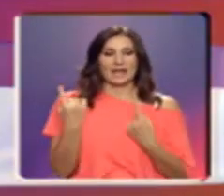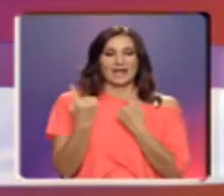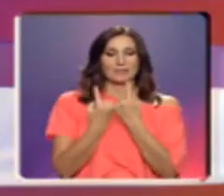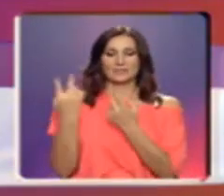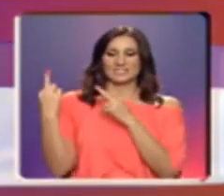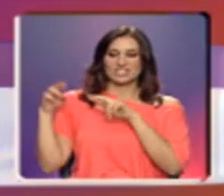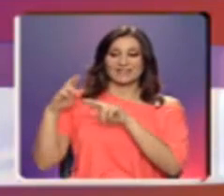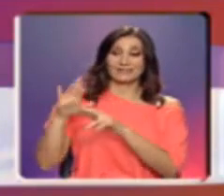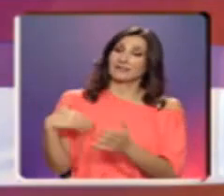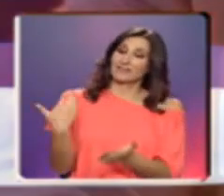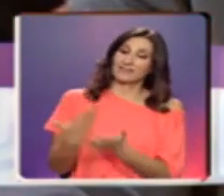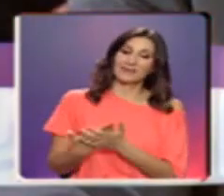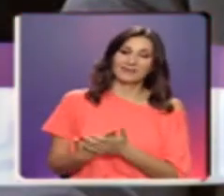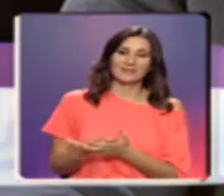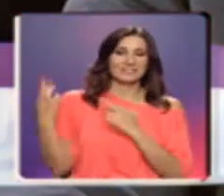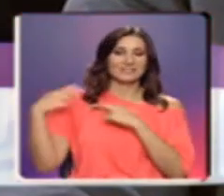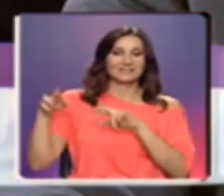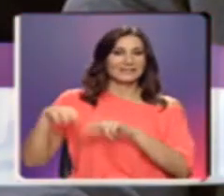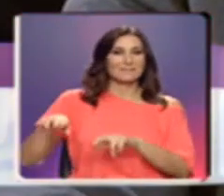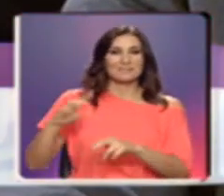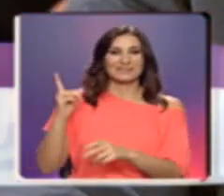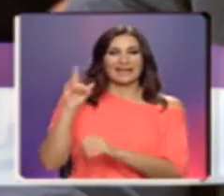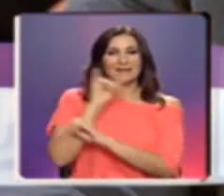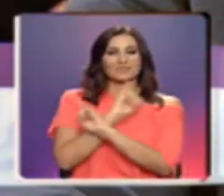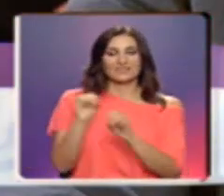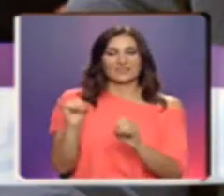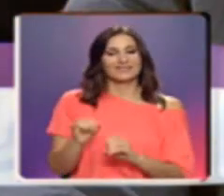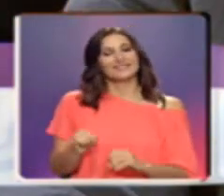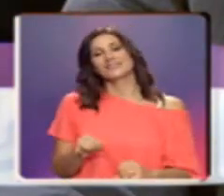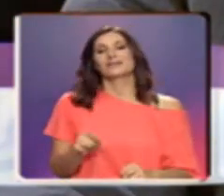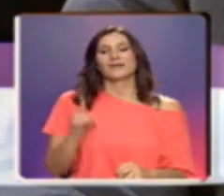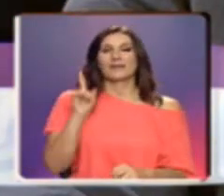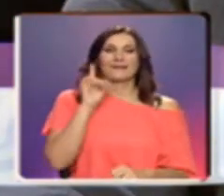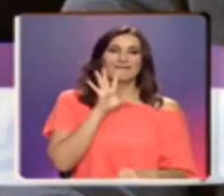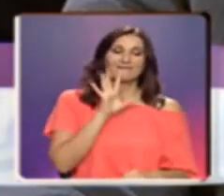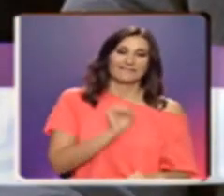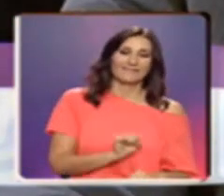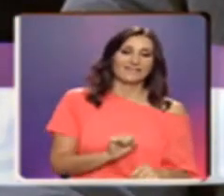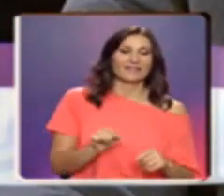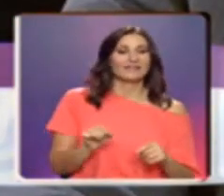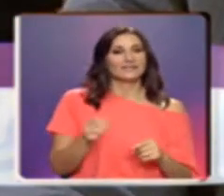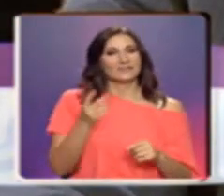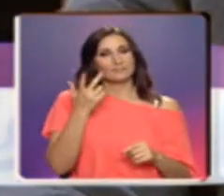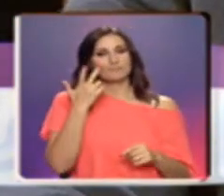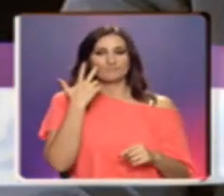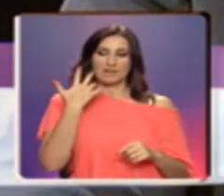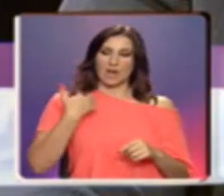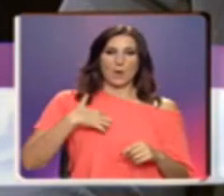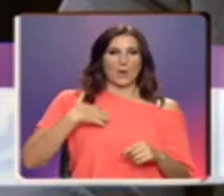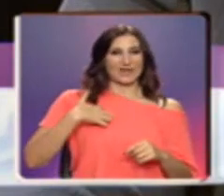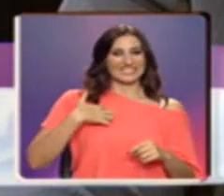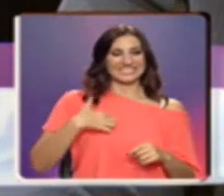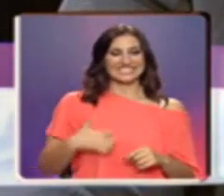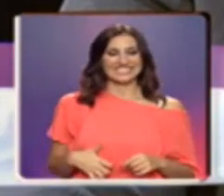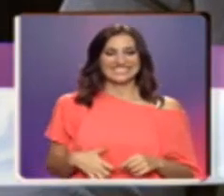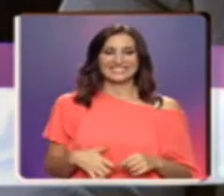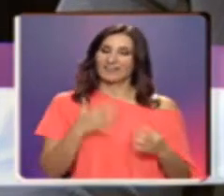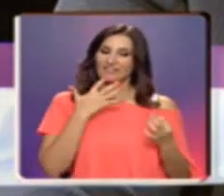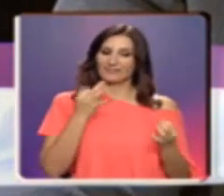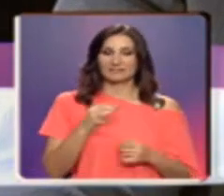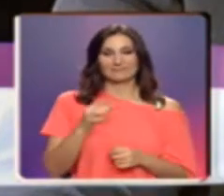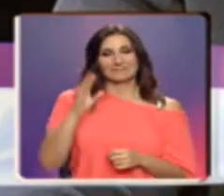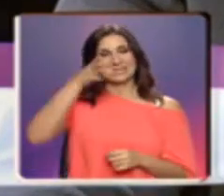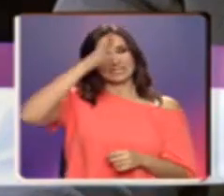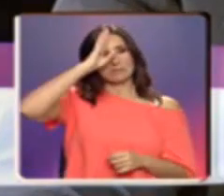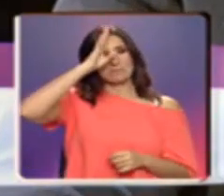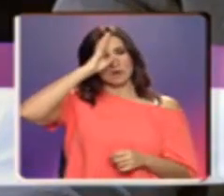geneticamente impossível. Geneticamente impossível. Não havia essa capacidade da minha filha, e eu, com muito prazer e muita honra, de ser